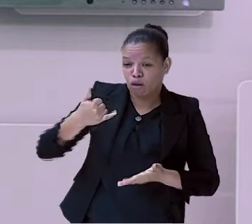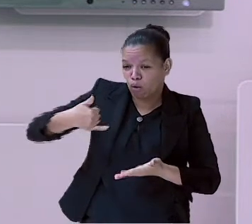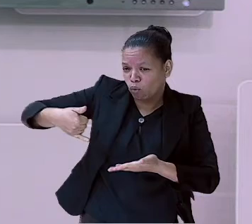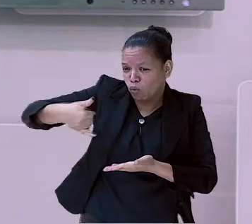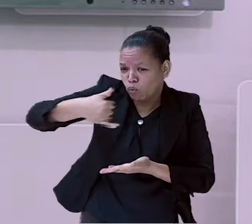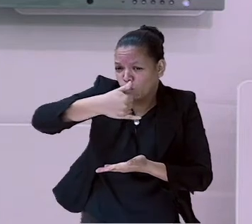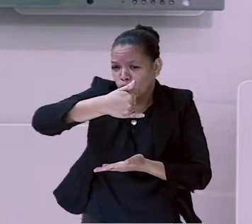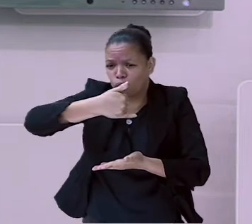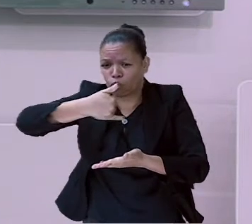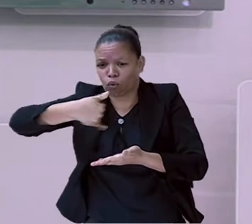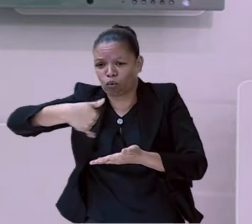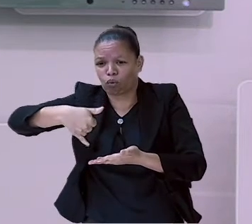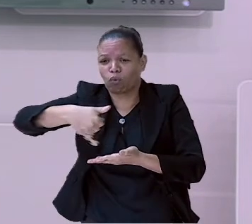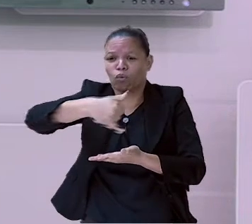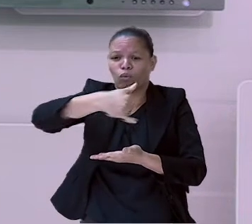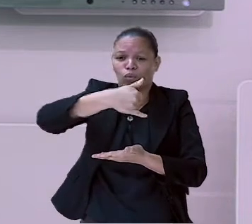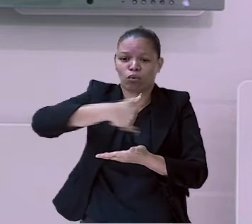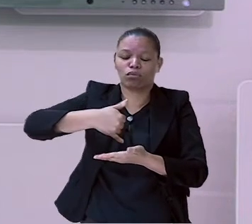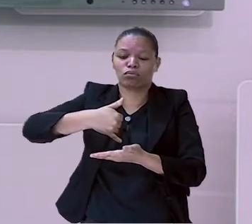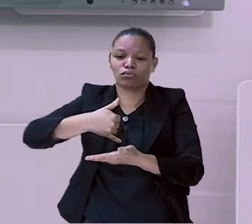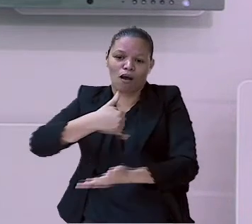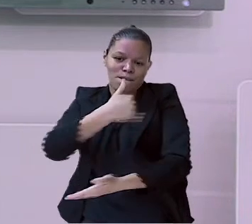Acarreta aí no colesterol alto.